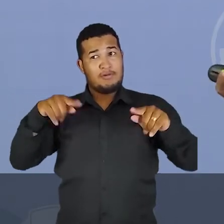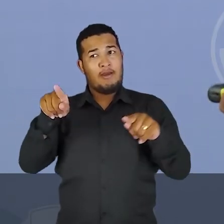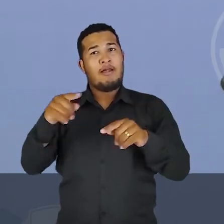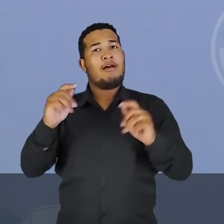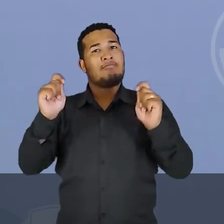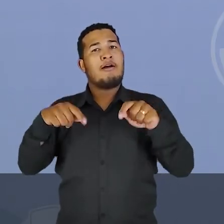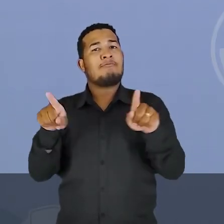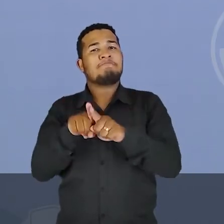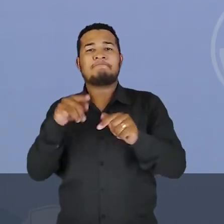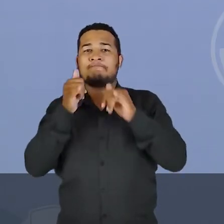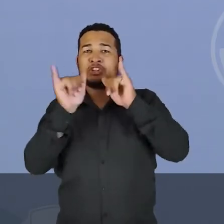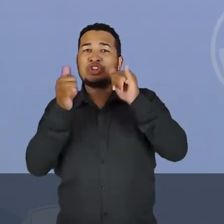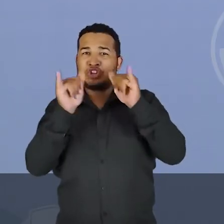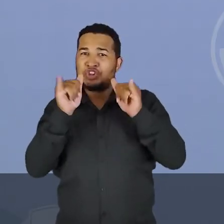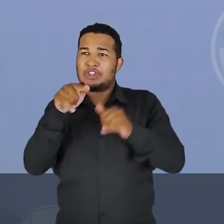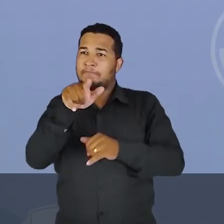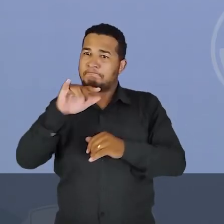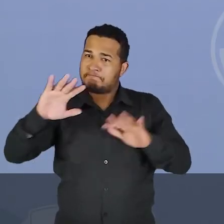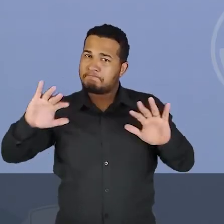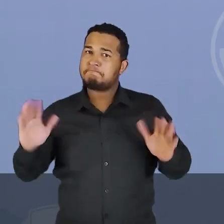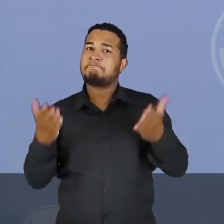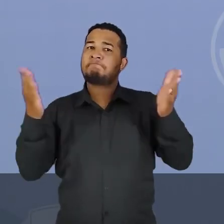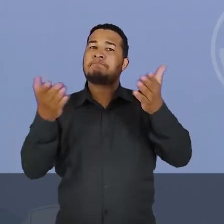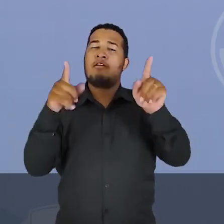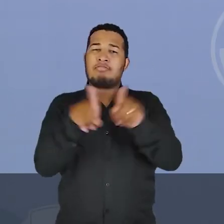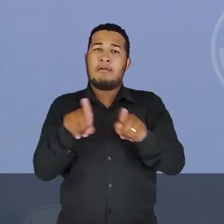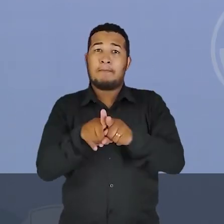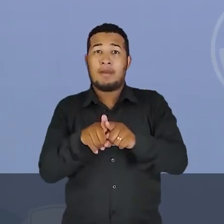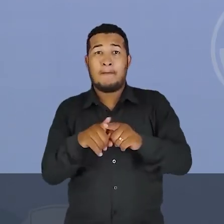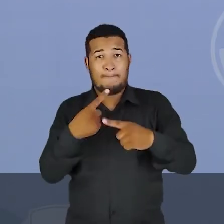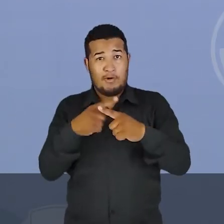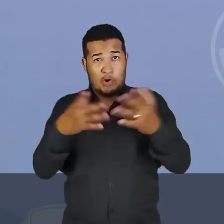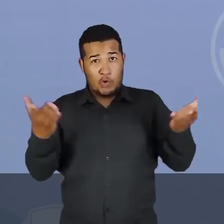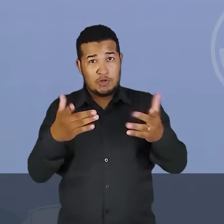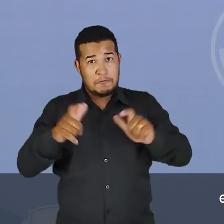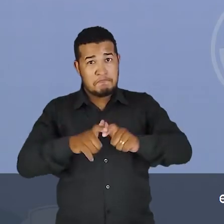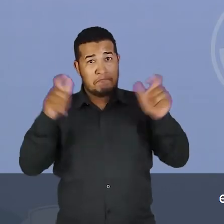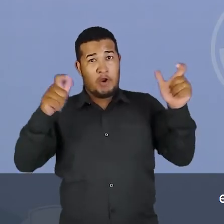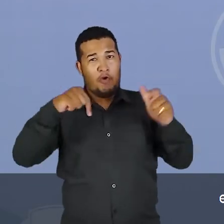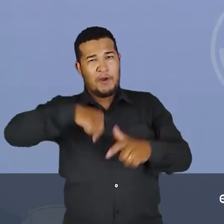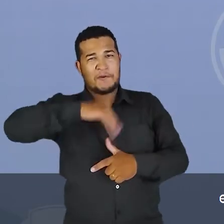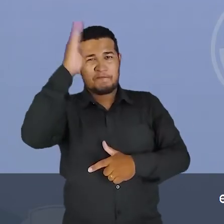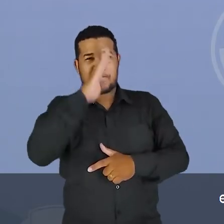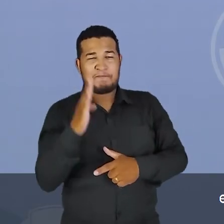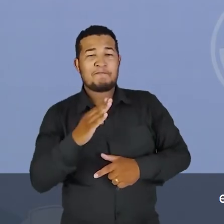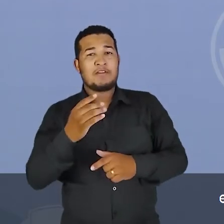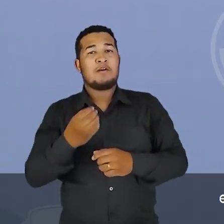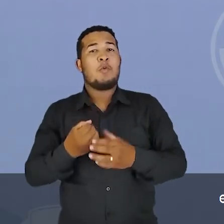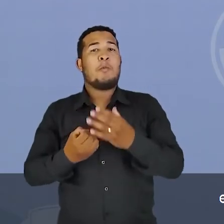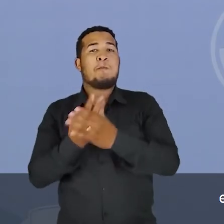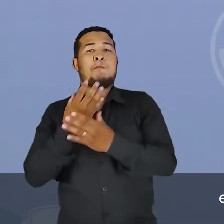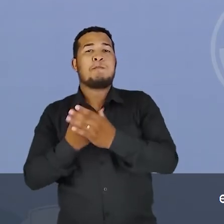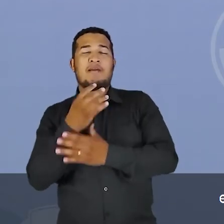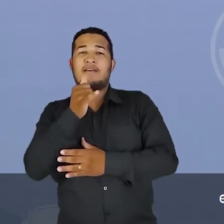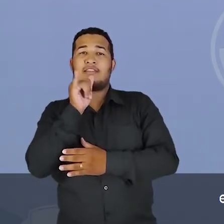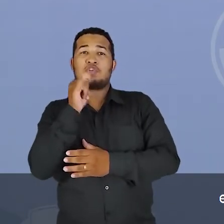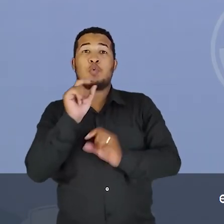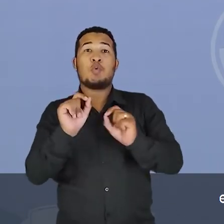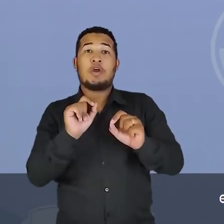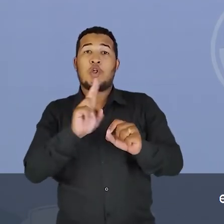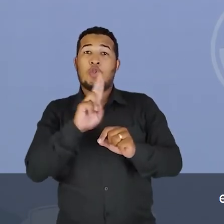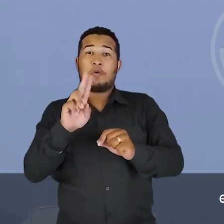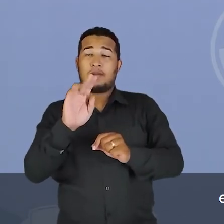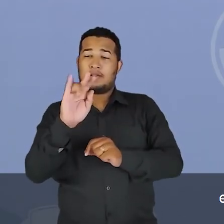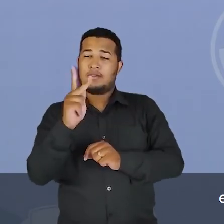energia, porque essas bacias, porque a energia, a maior parte da energia produzida no Brasil e no Espírito Santo é uma energia conhecida como